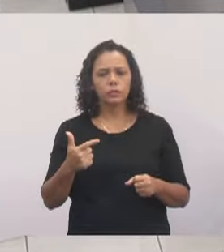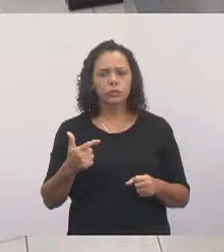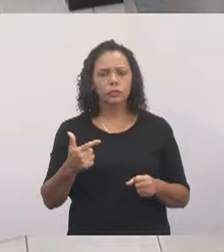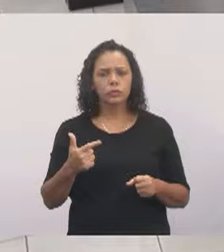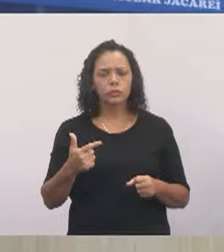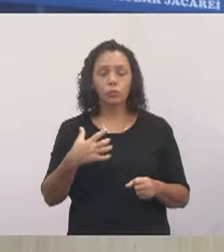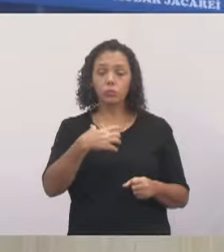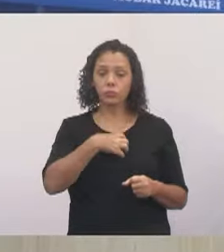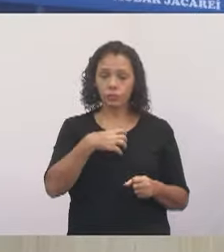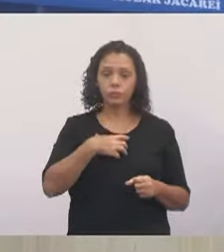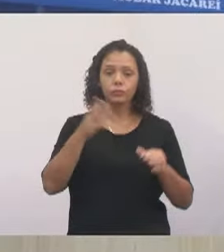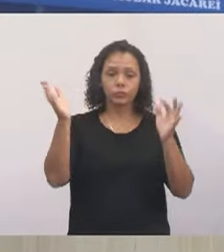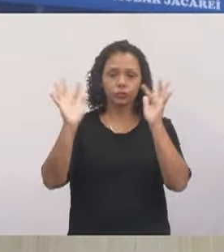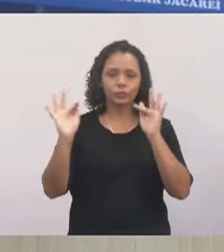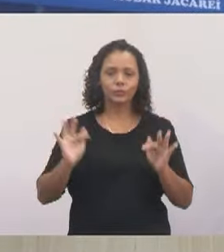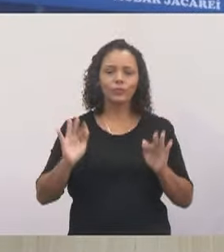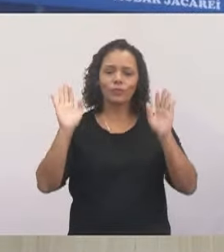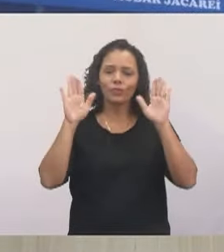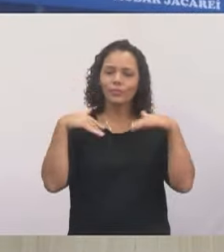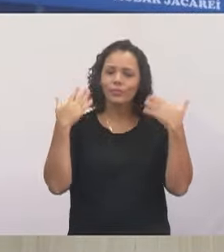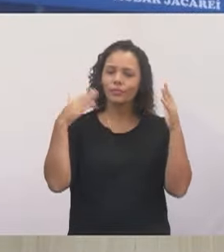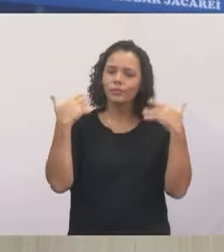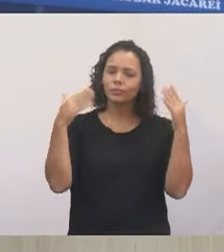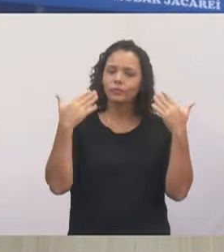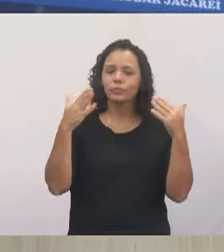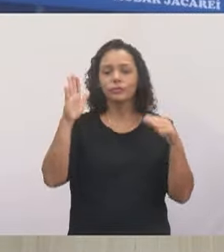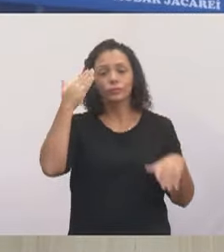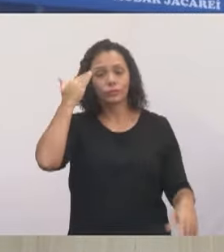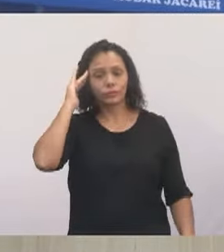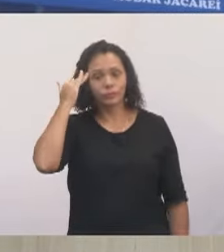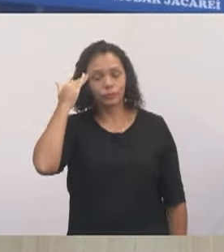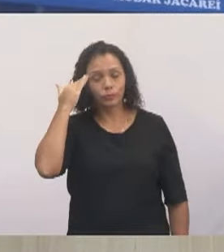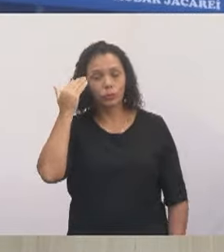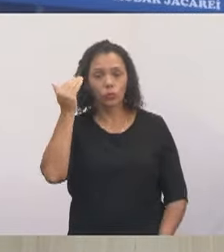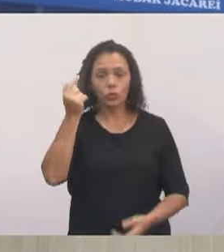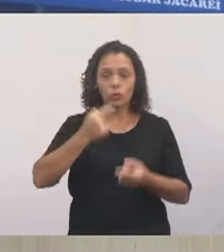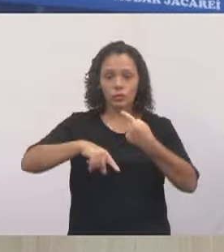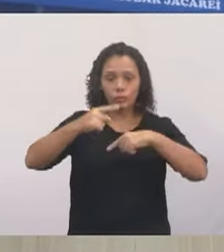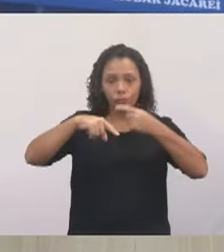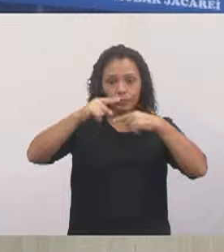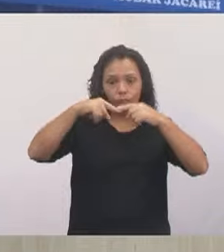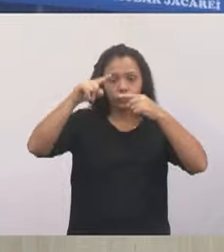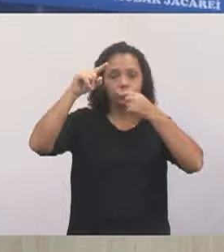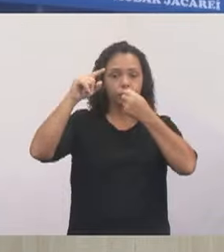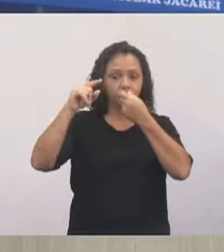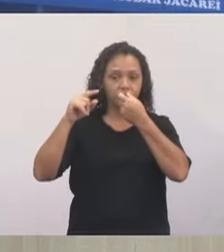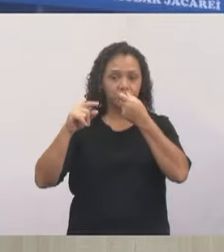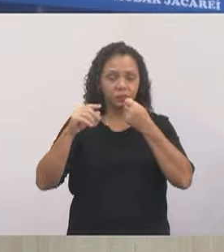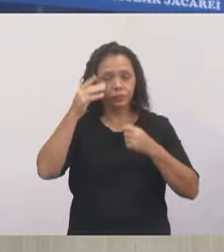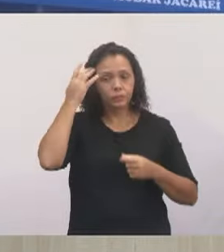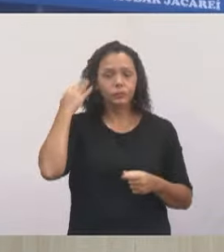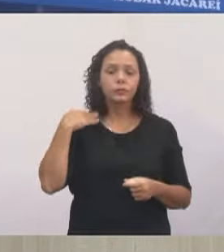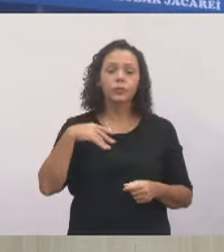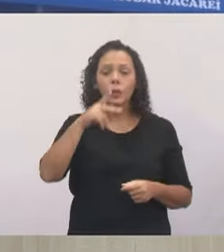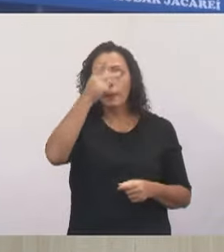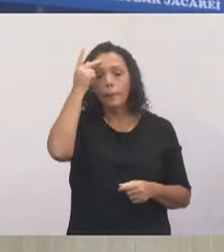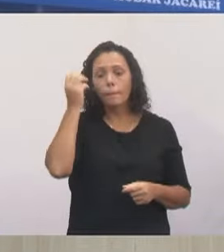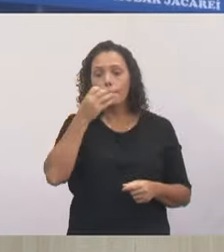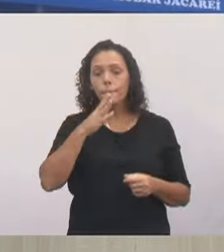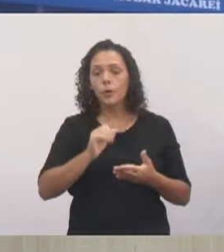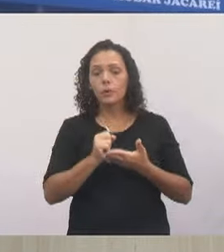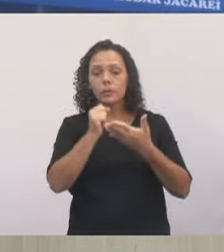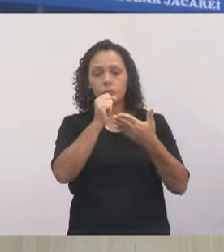Então, mas eu fico feliz, fico contente. E saber que tem progredido, que muita gente boa está com você